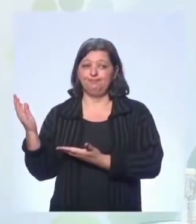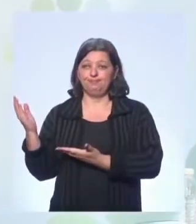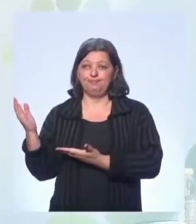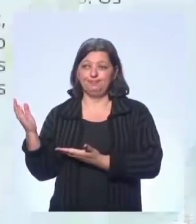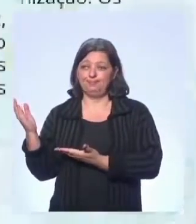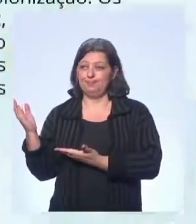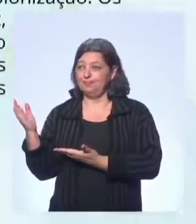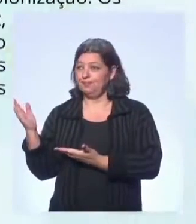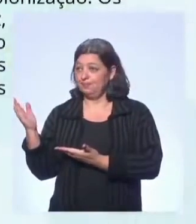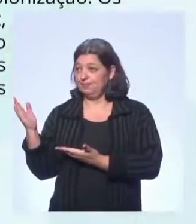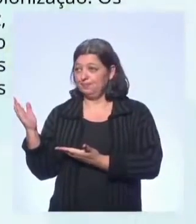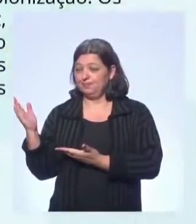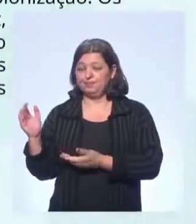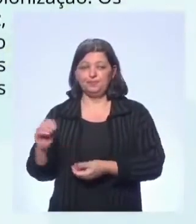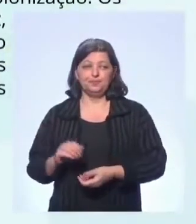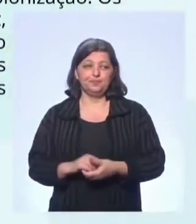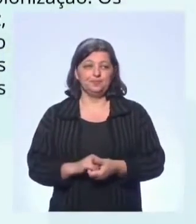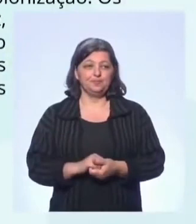lá.